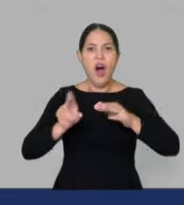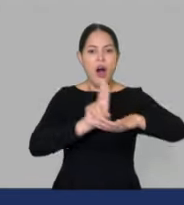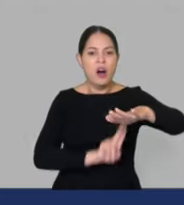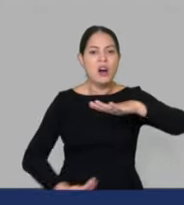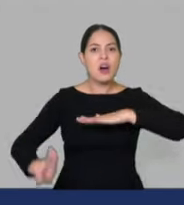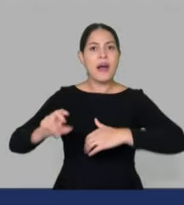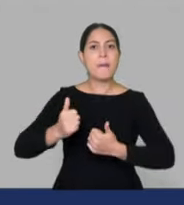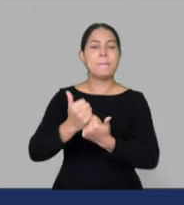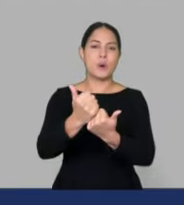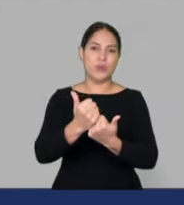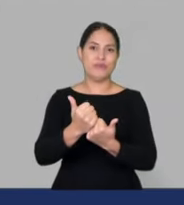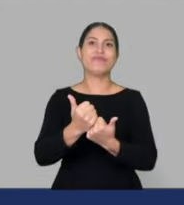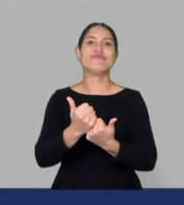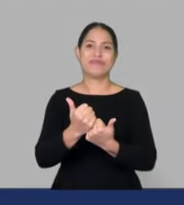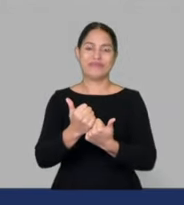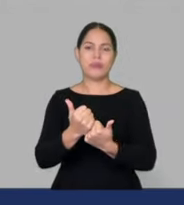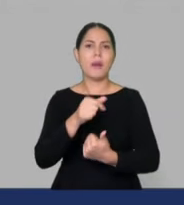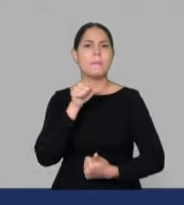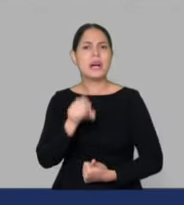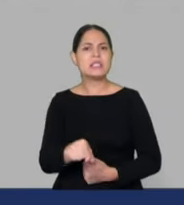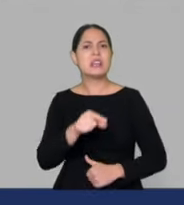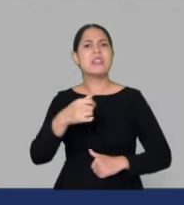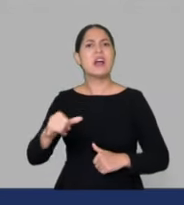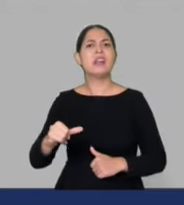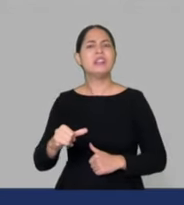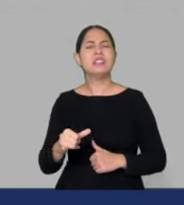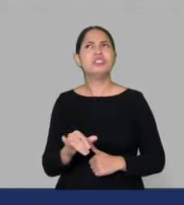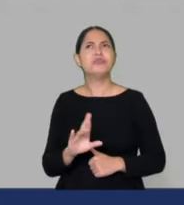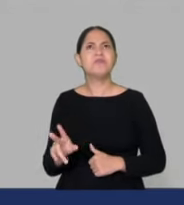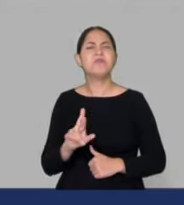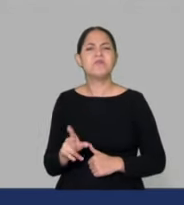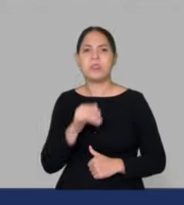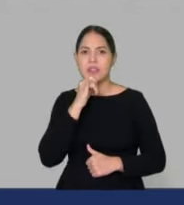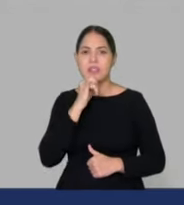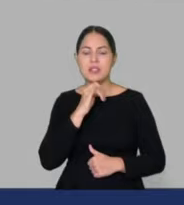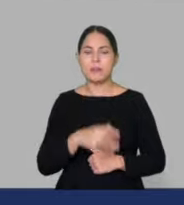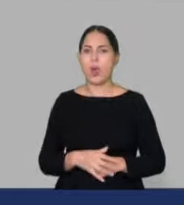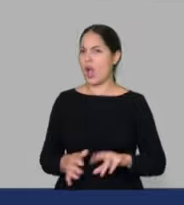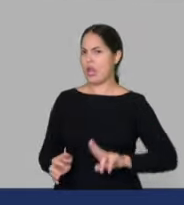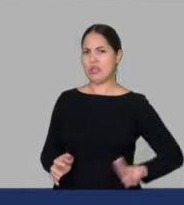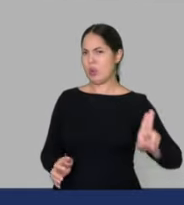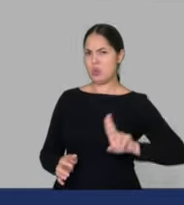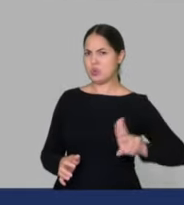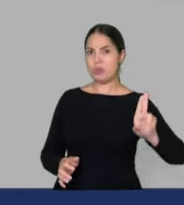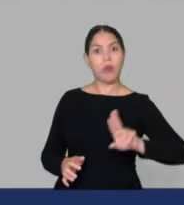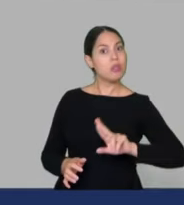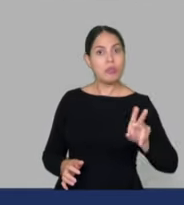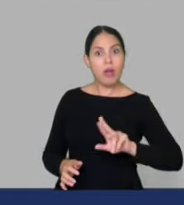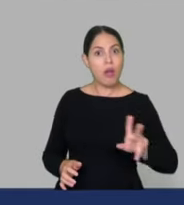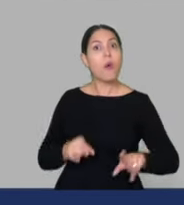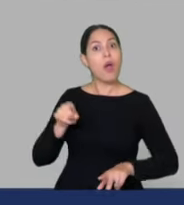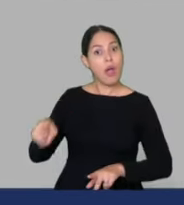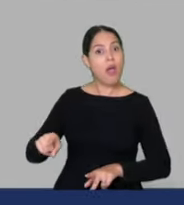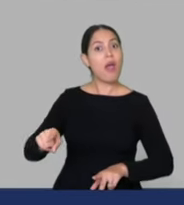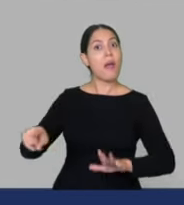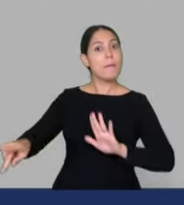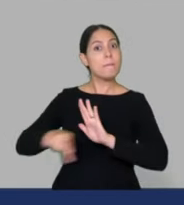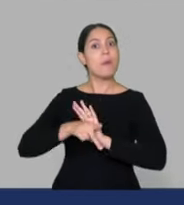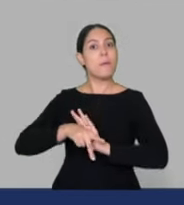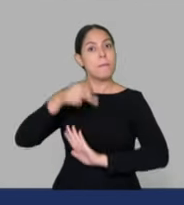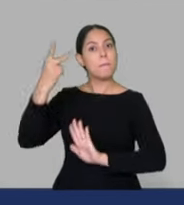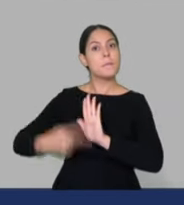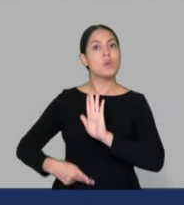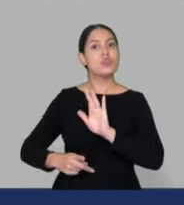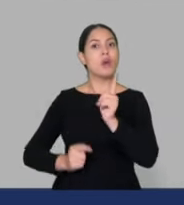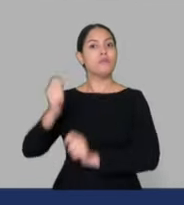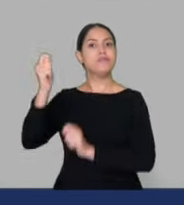Essa energia ela não é uma coisa que vai ser, né, inutilizada, é justamente ela que vai mover o projeto de industrialização. E a